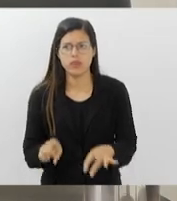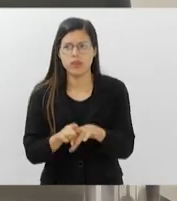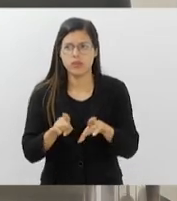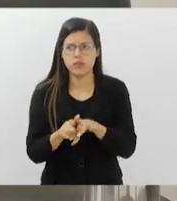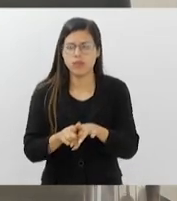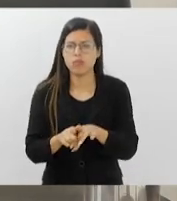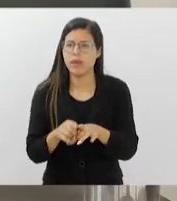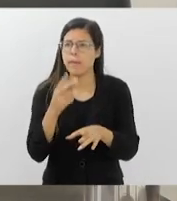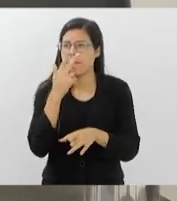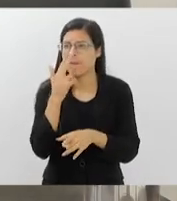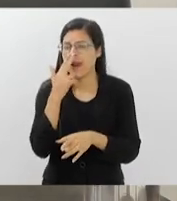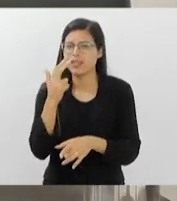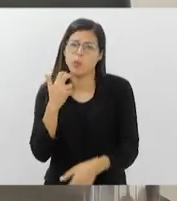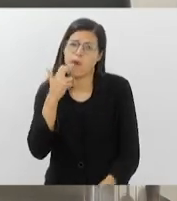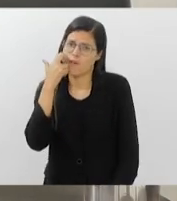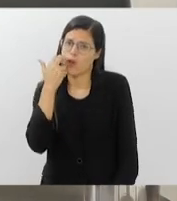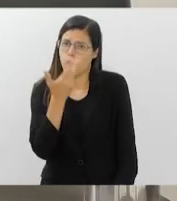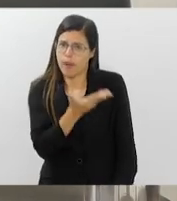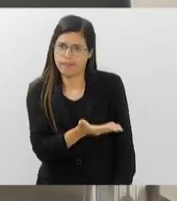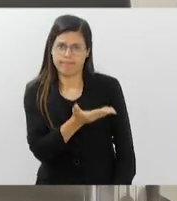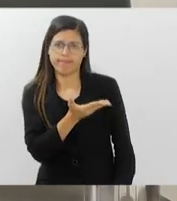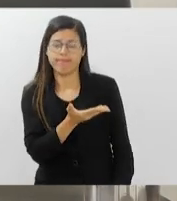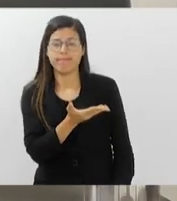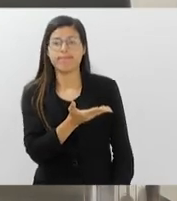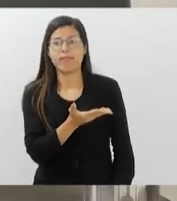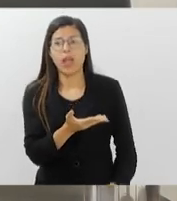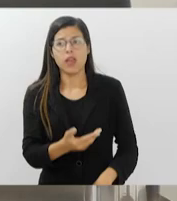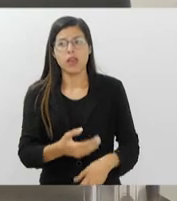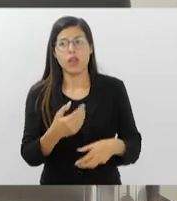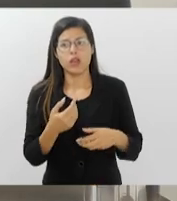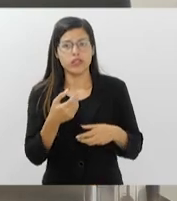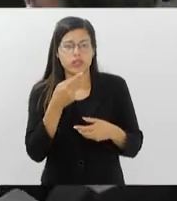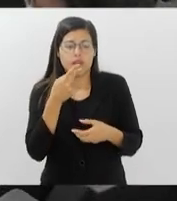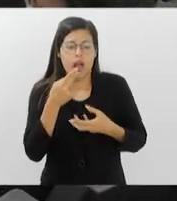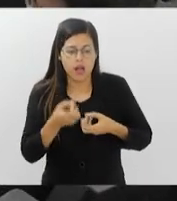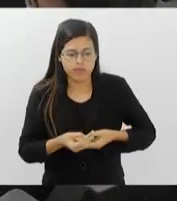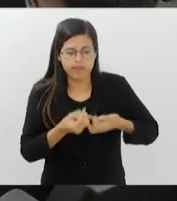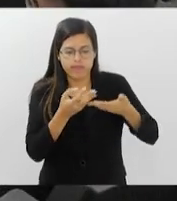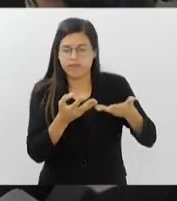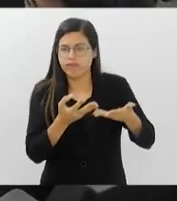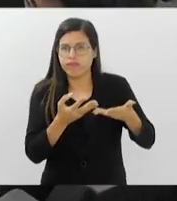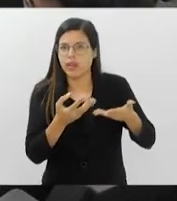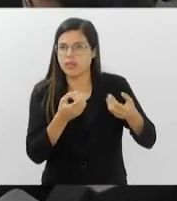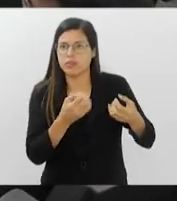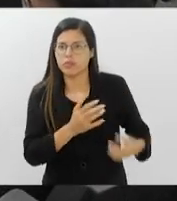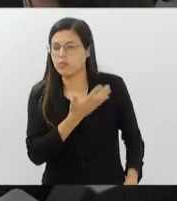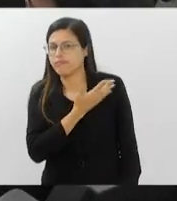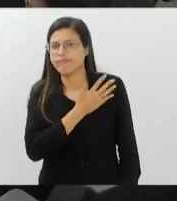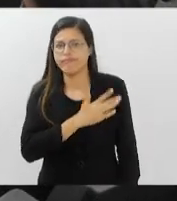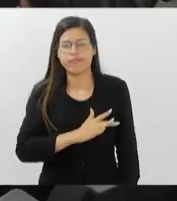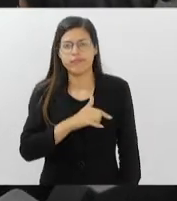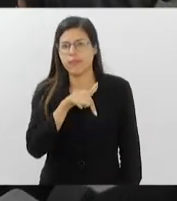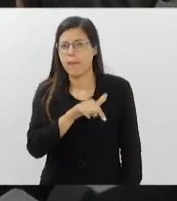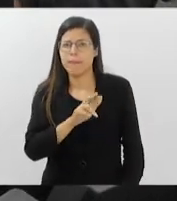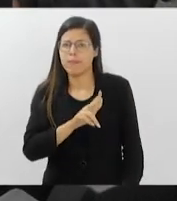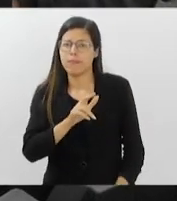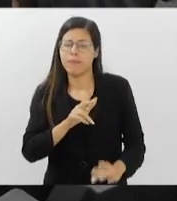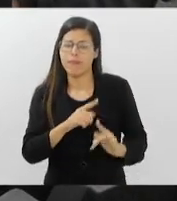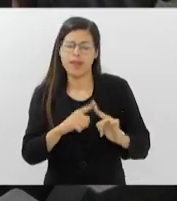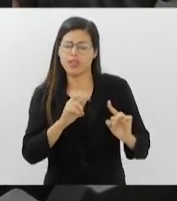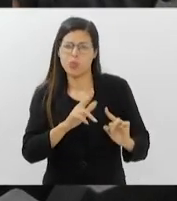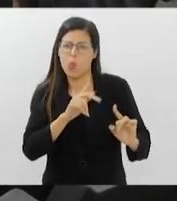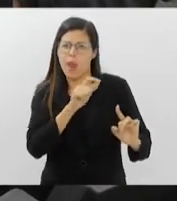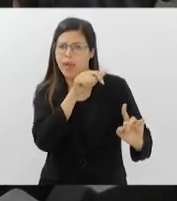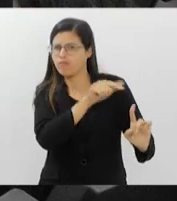pro senhor de vir aqui ouvir o nosso descontentamento quando o descontentamento não é com o senhor é na figura da secretária